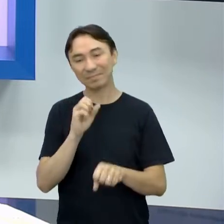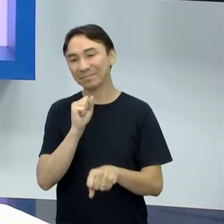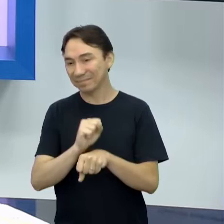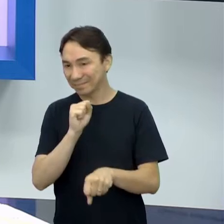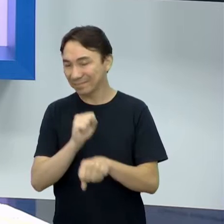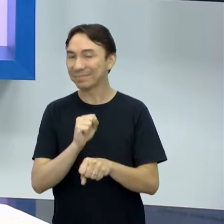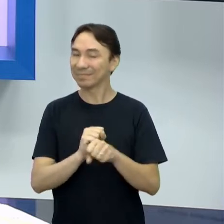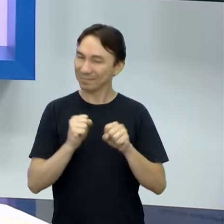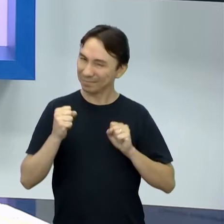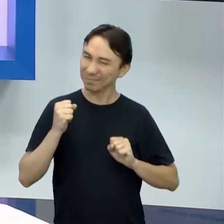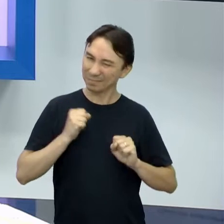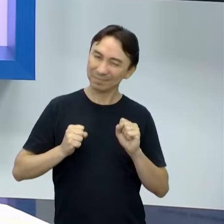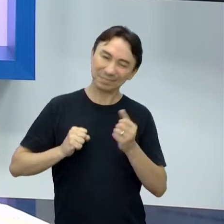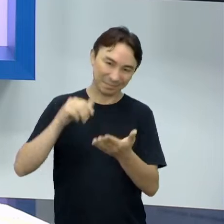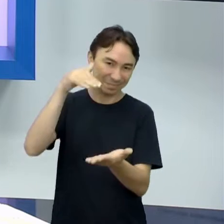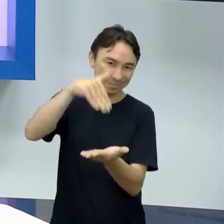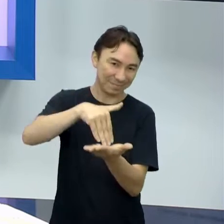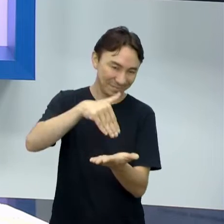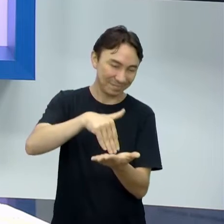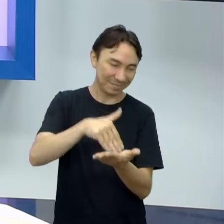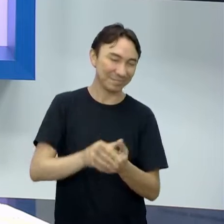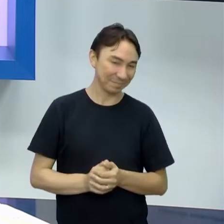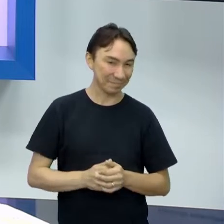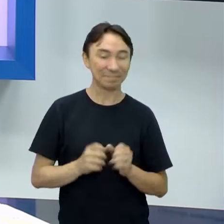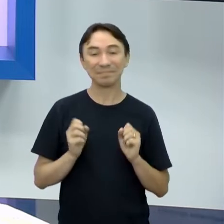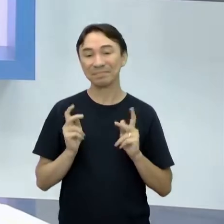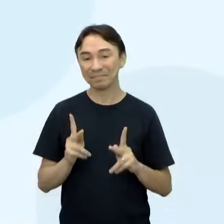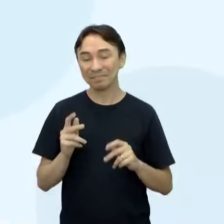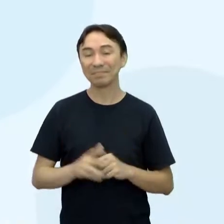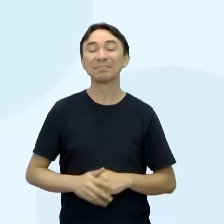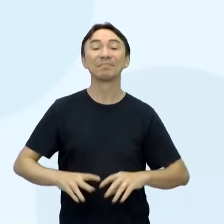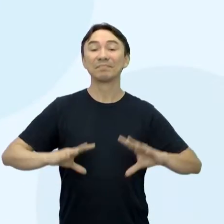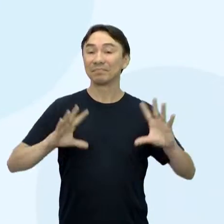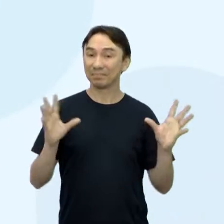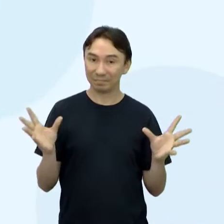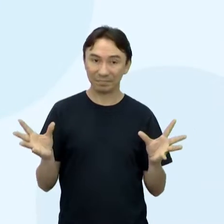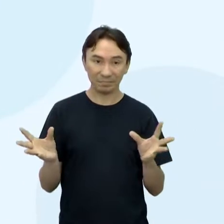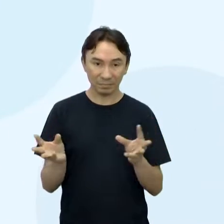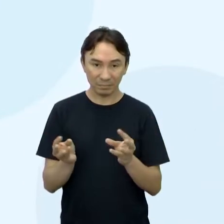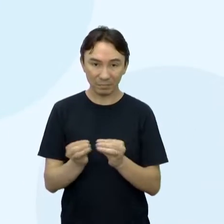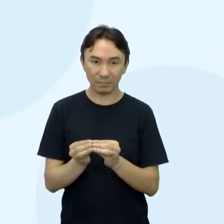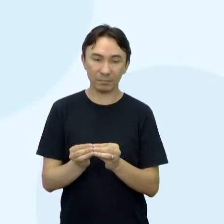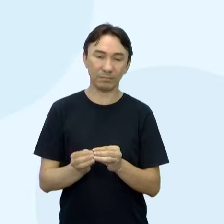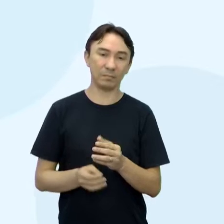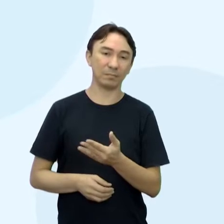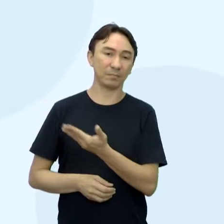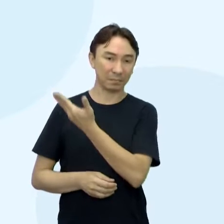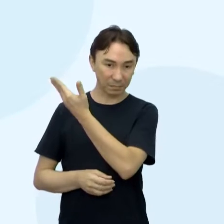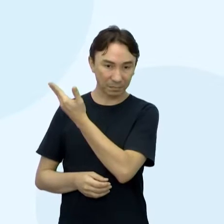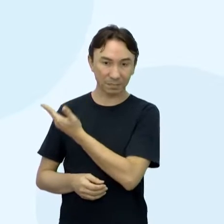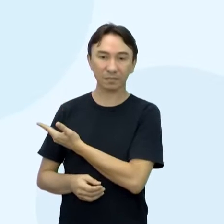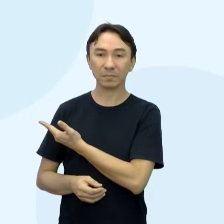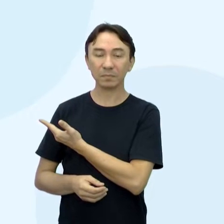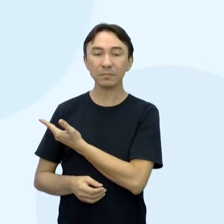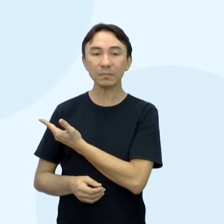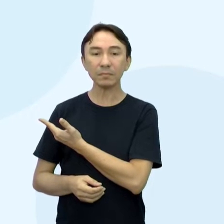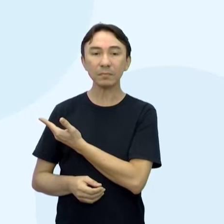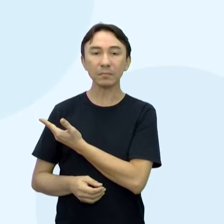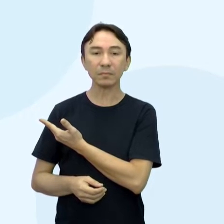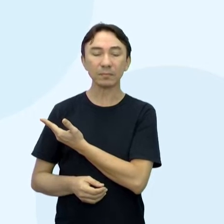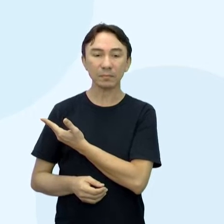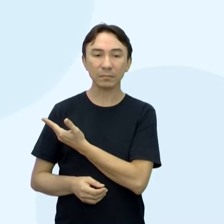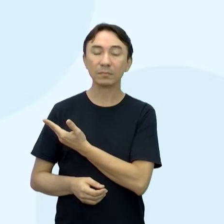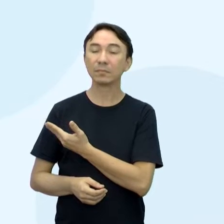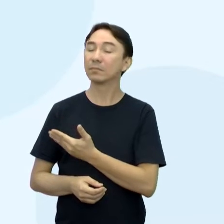vamos deixar para o final. Então vamos lá, o nosso resumo, a agenda aí para vocês. A gente está entrando